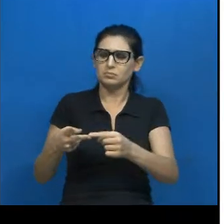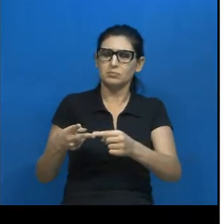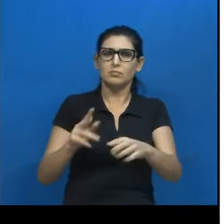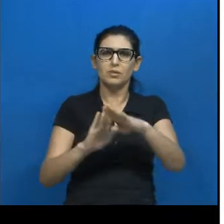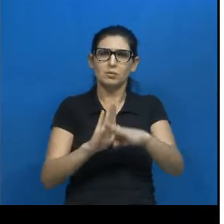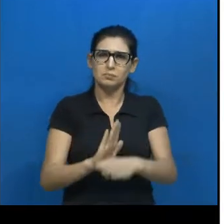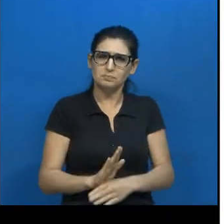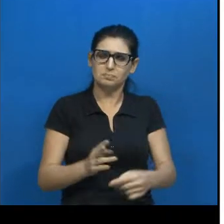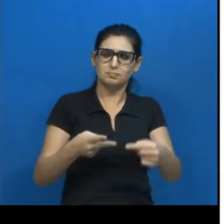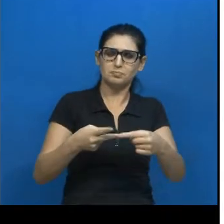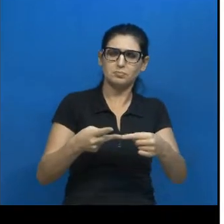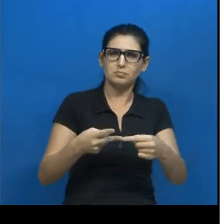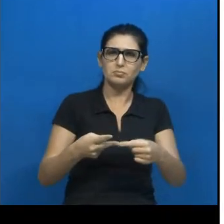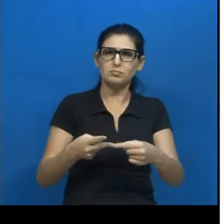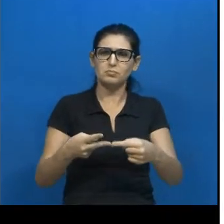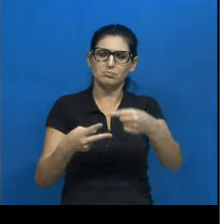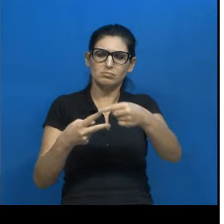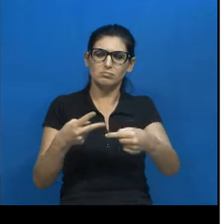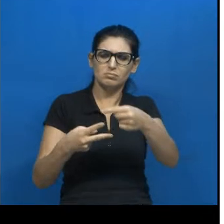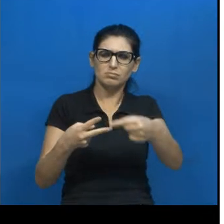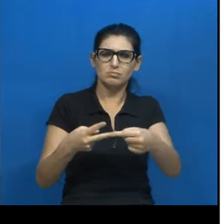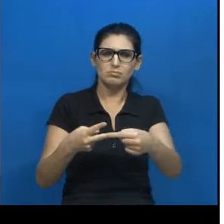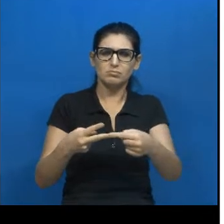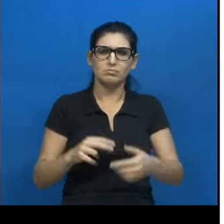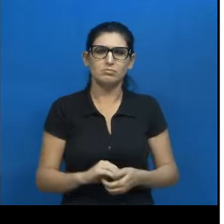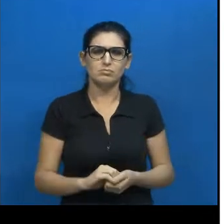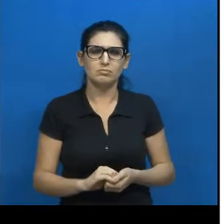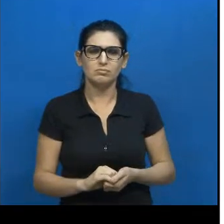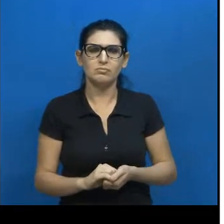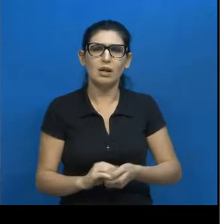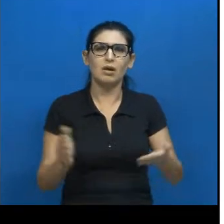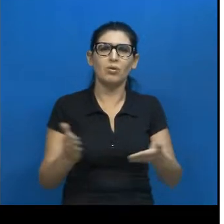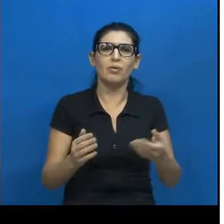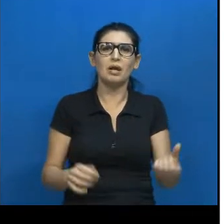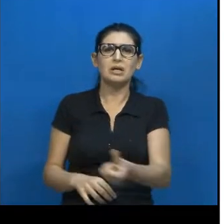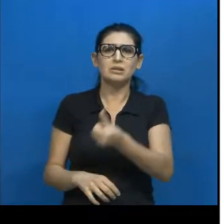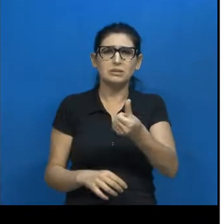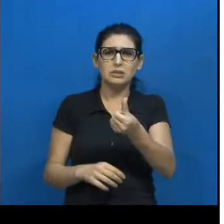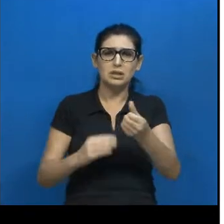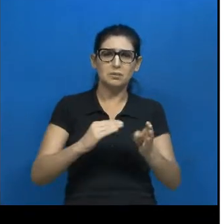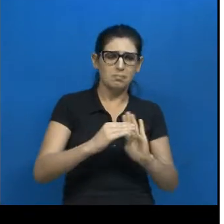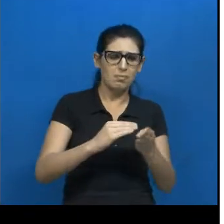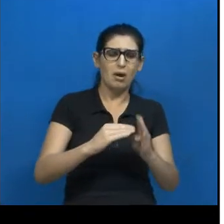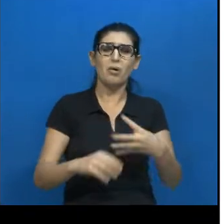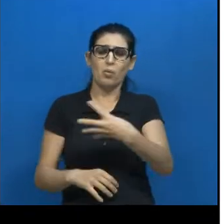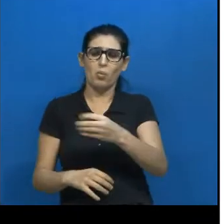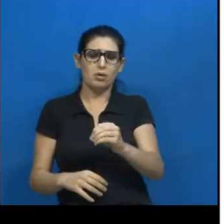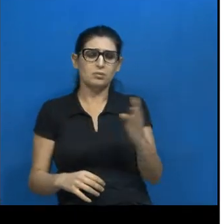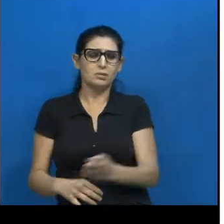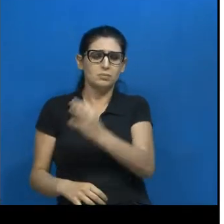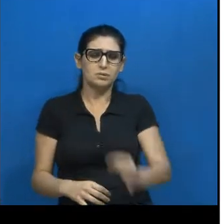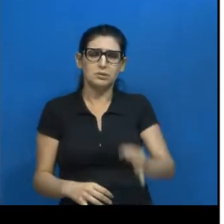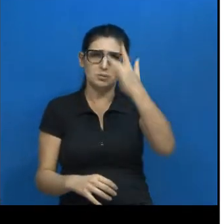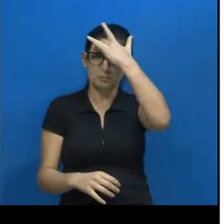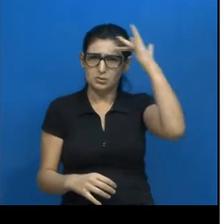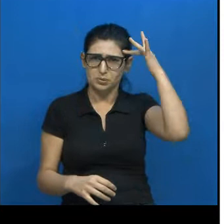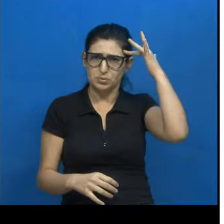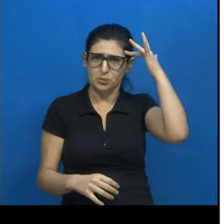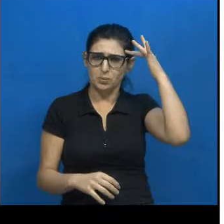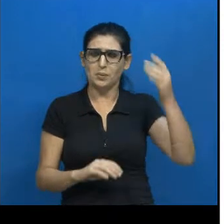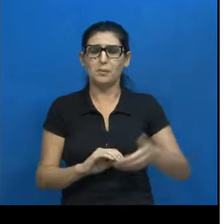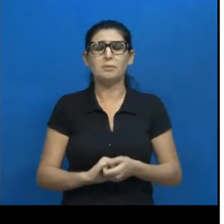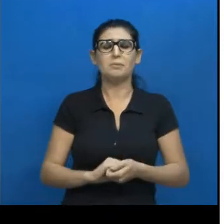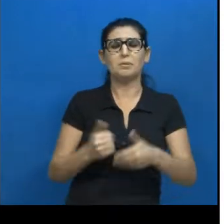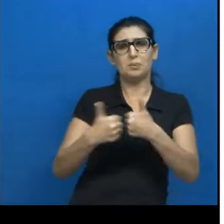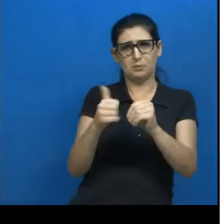gente dividiu em duas fases e são essas 6 linhas agora que pegam 40% dos passageiros? Porque quando a